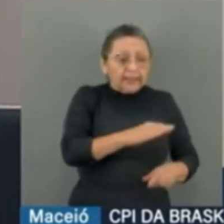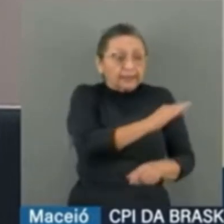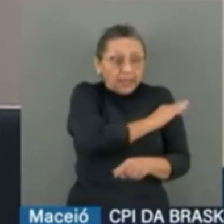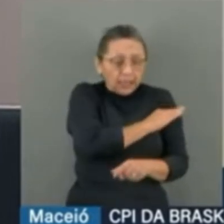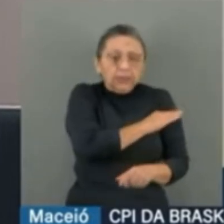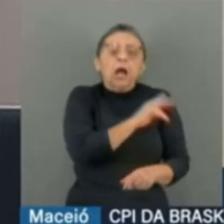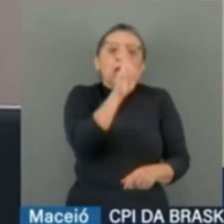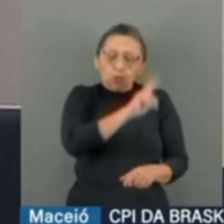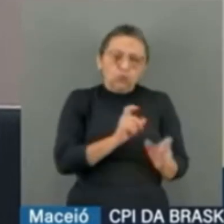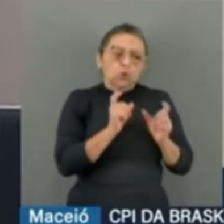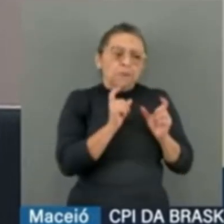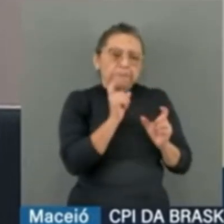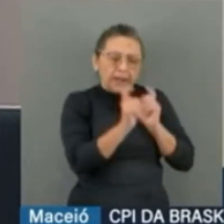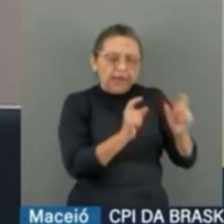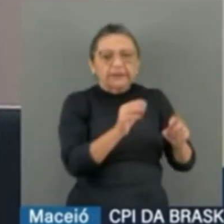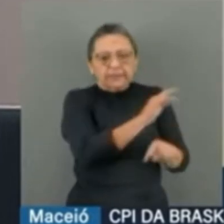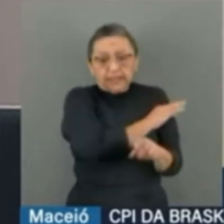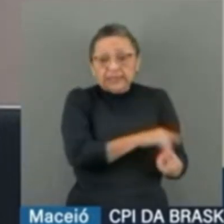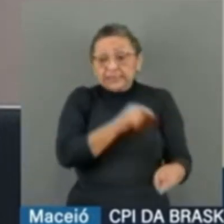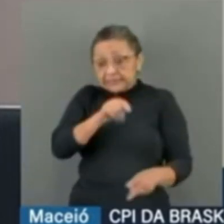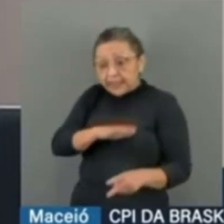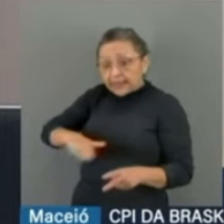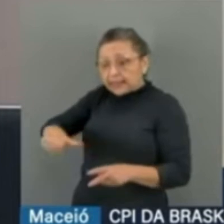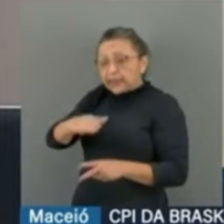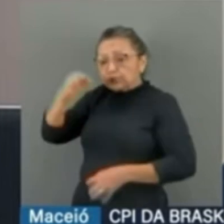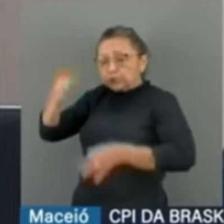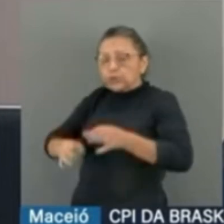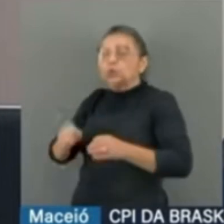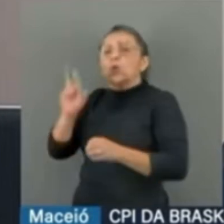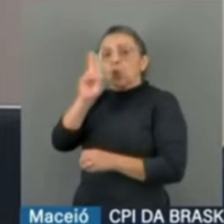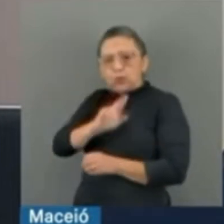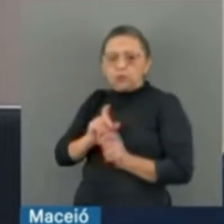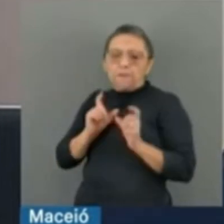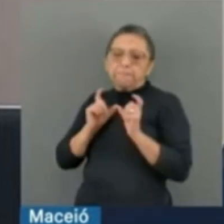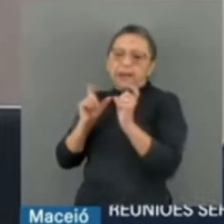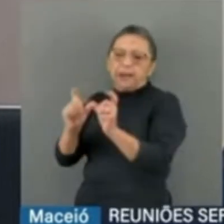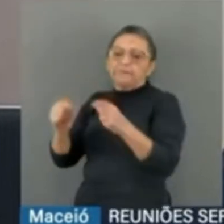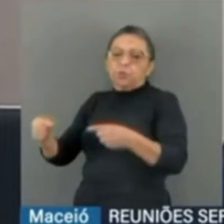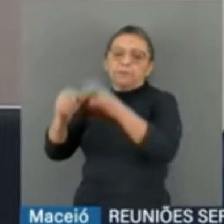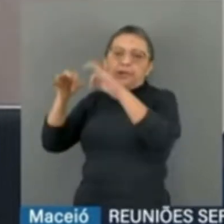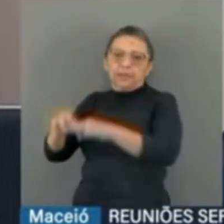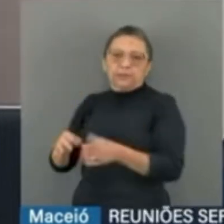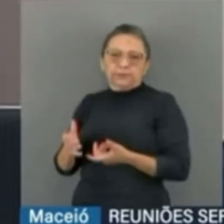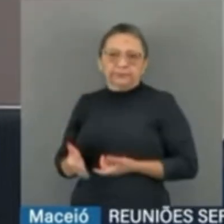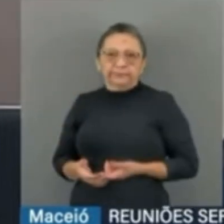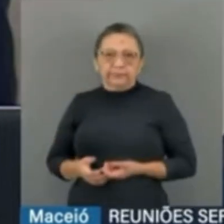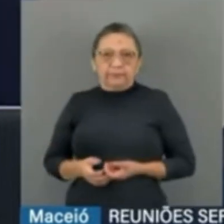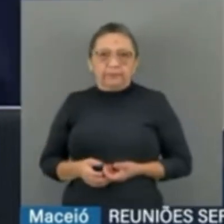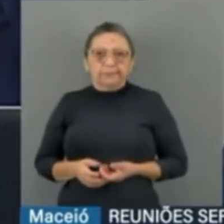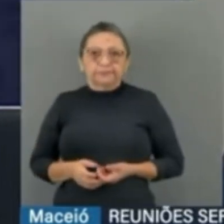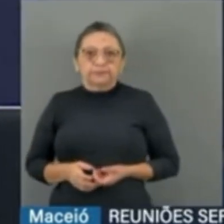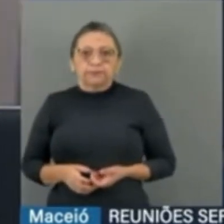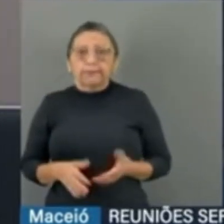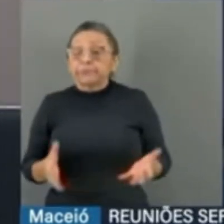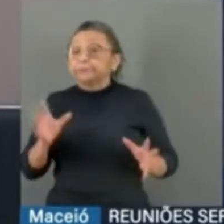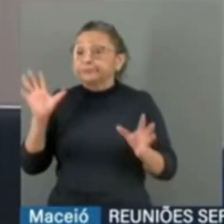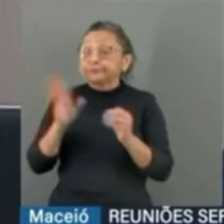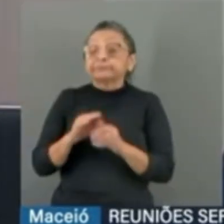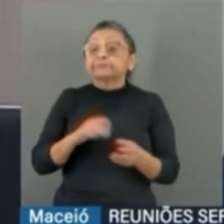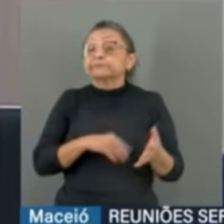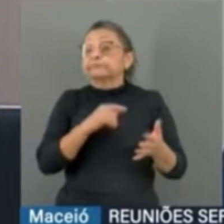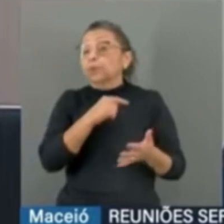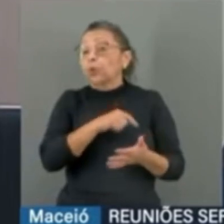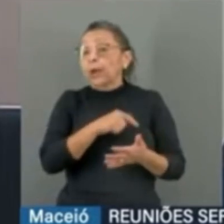debate jurídico. Por gentileza, para o senhor concluir. Pois não. Resumindo, com relação às